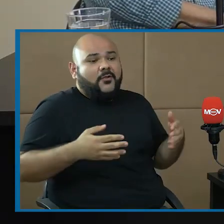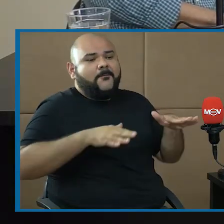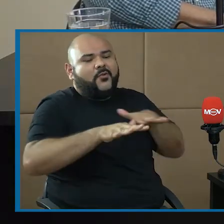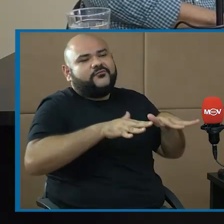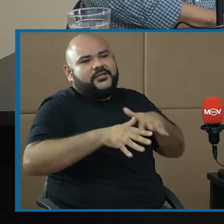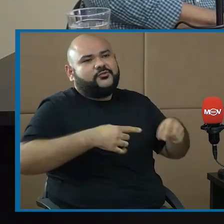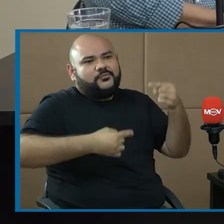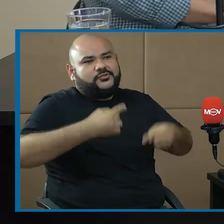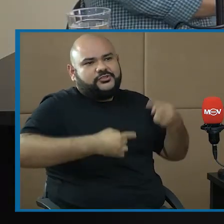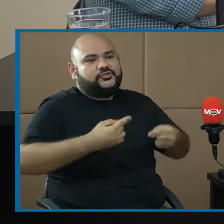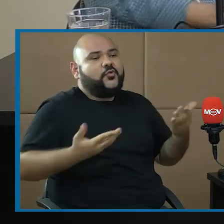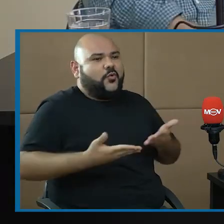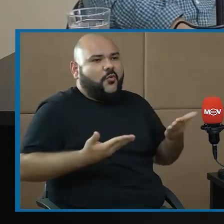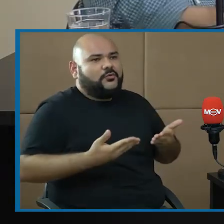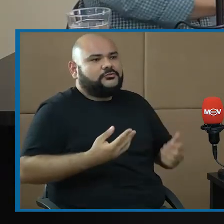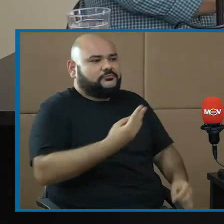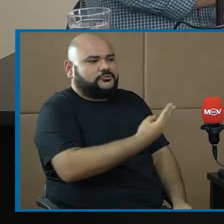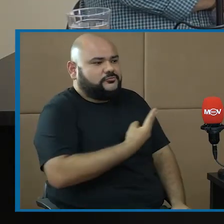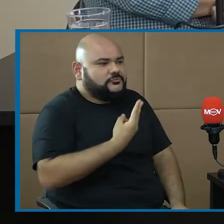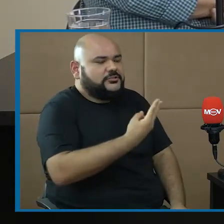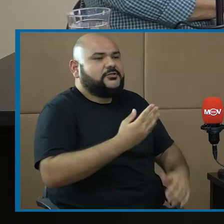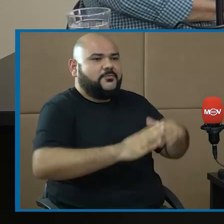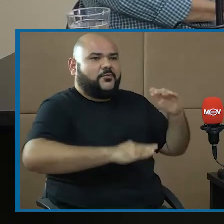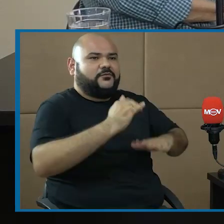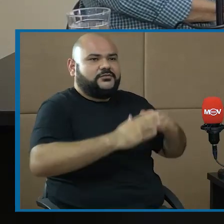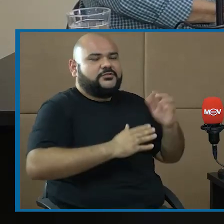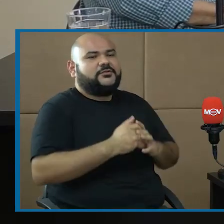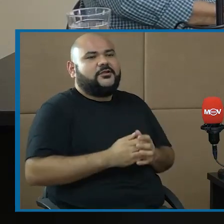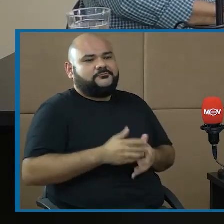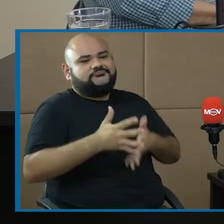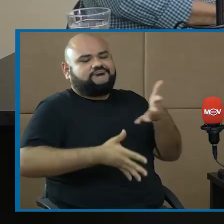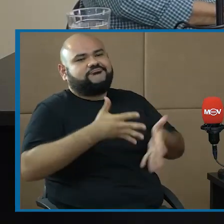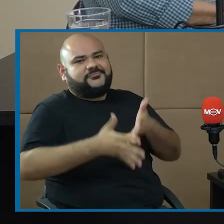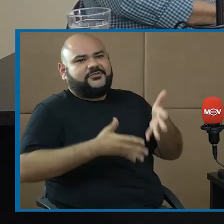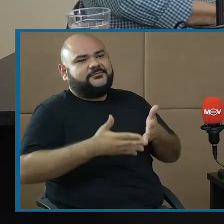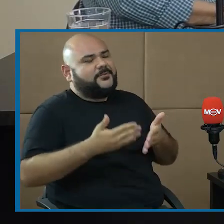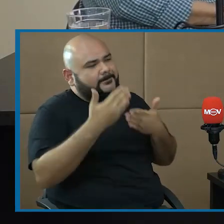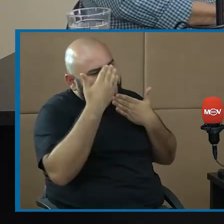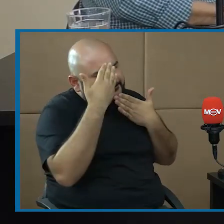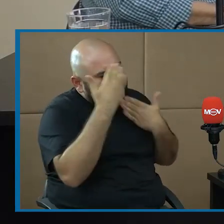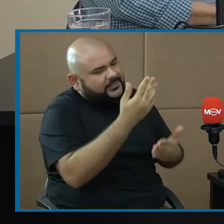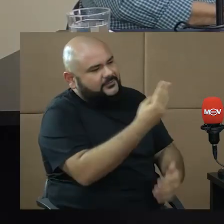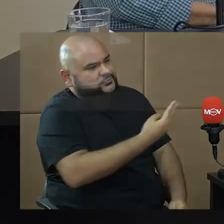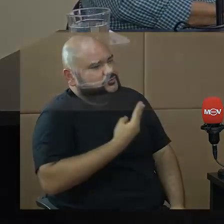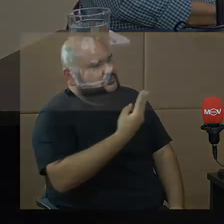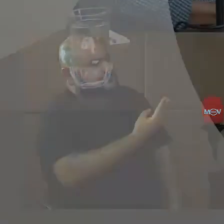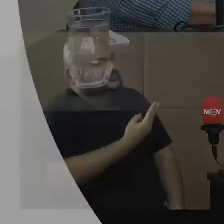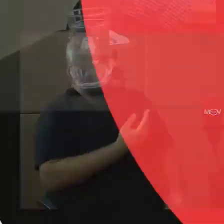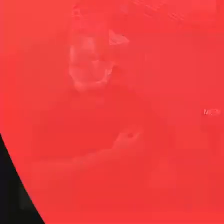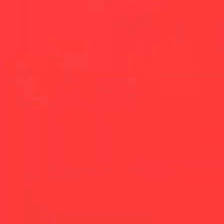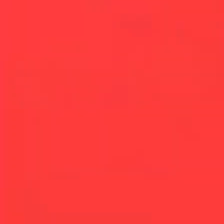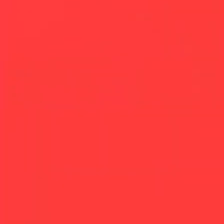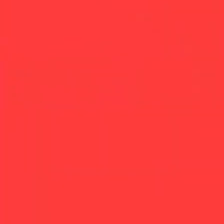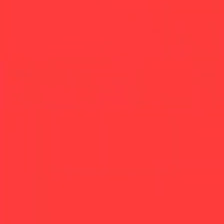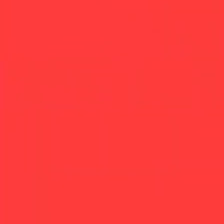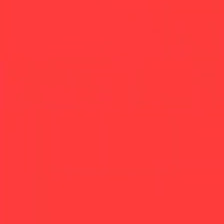hoje, recebendo essas 3 feras da língua de sinais. Obrigado aos 3.